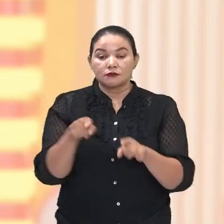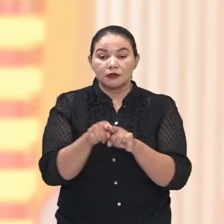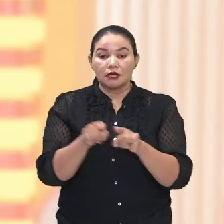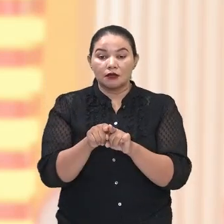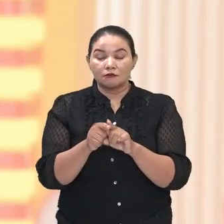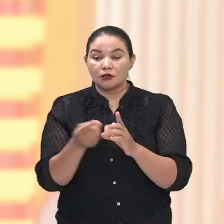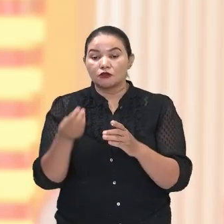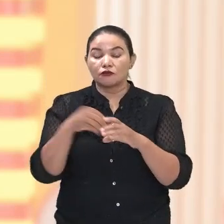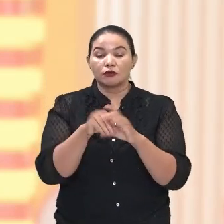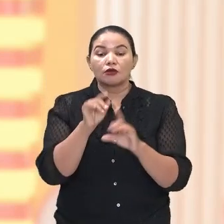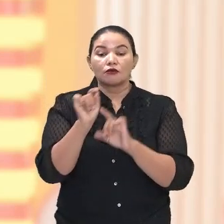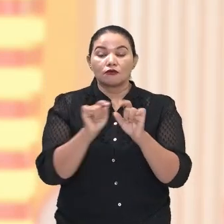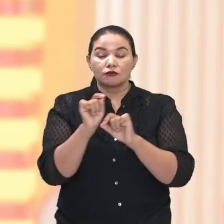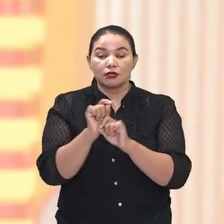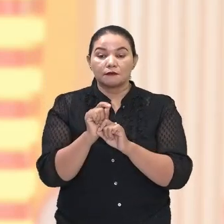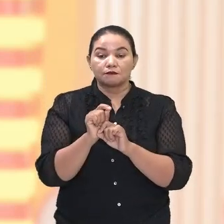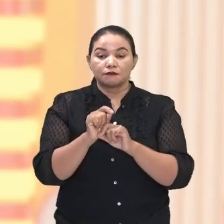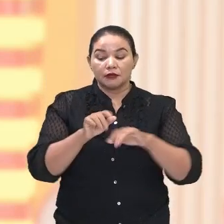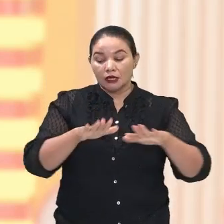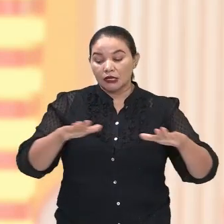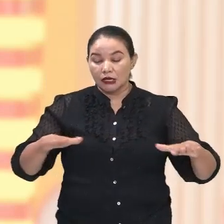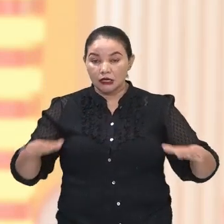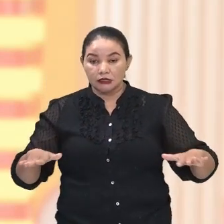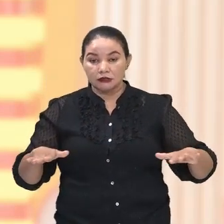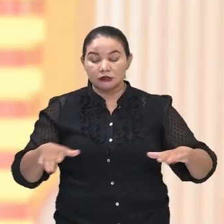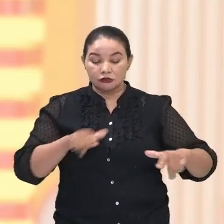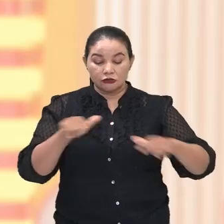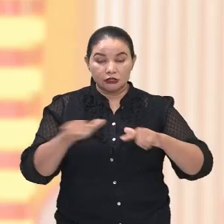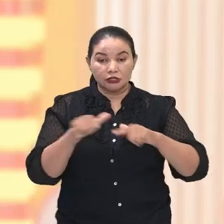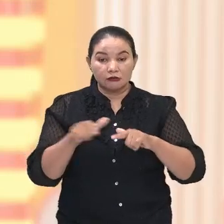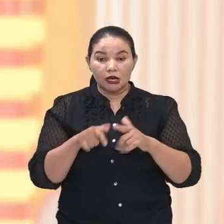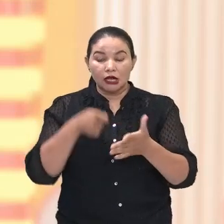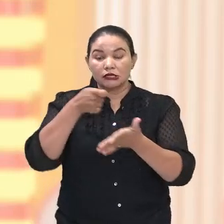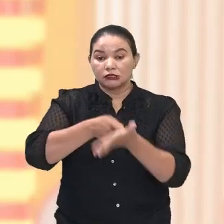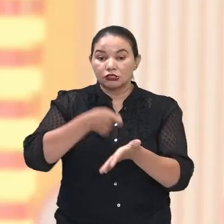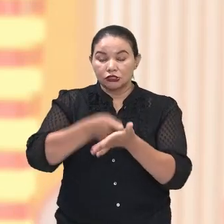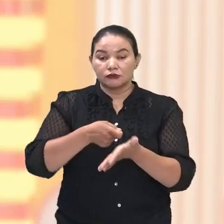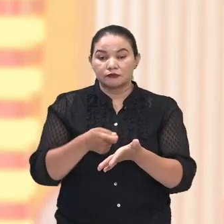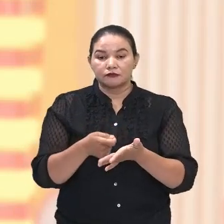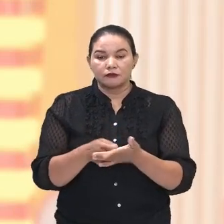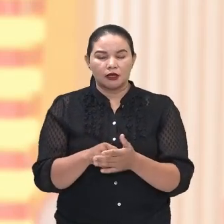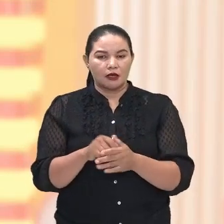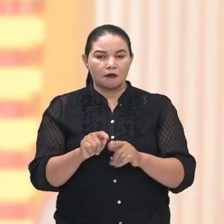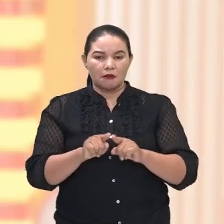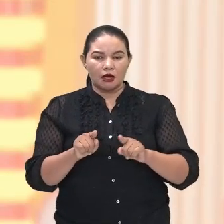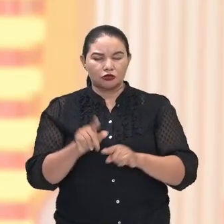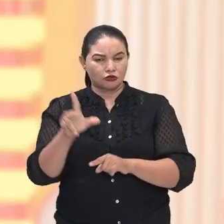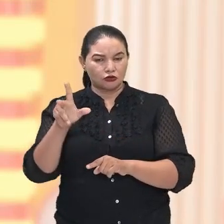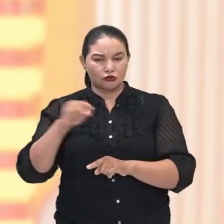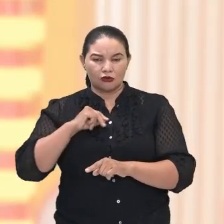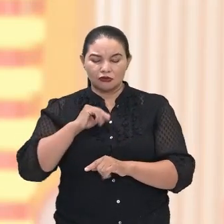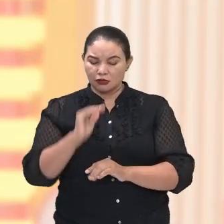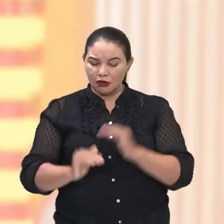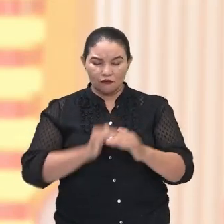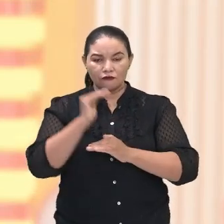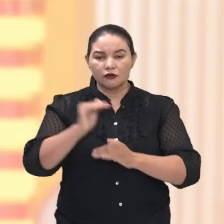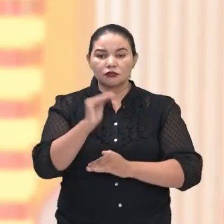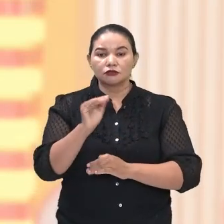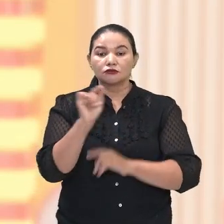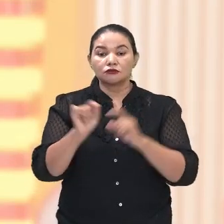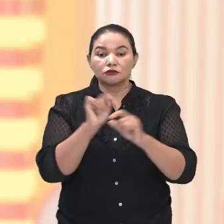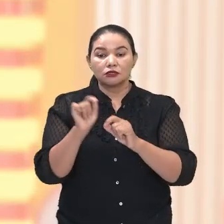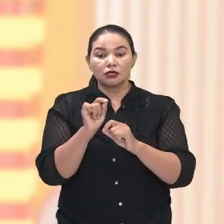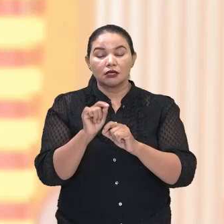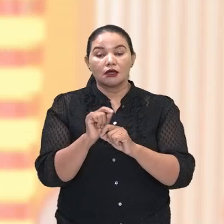de educação para crianças que trabalhavam. Então, observe, você fala assim, nossa, mas que avanço é esse? São avanços que